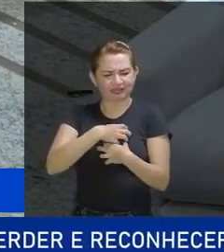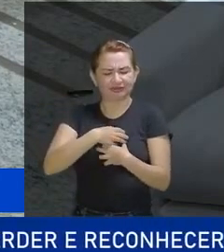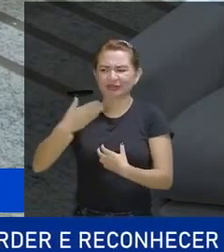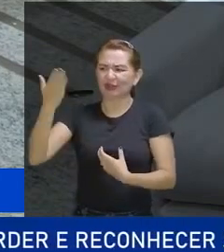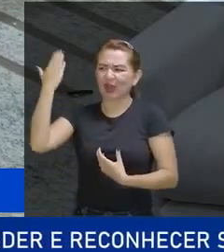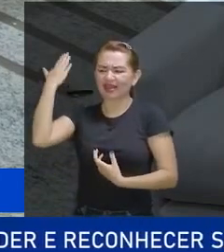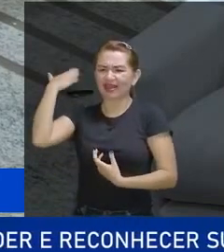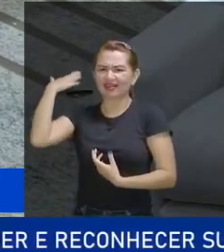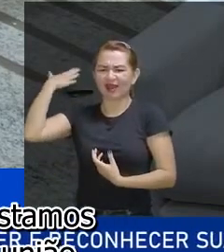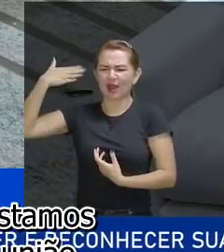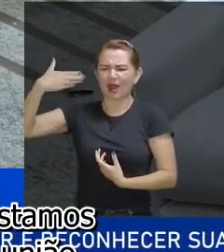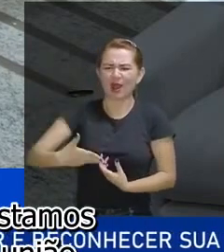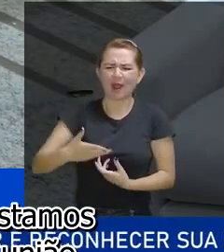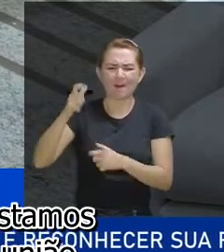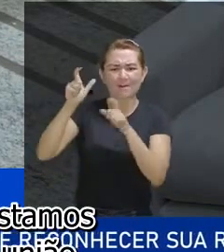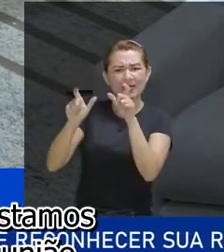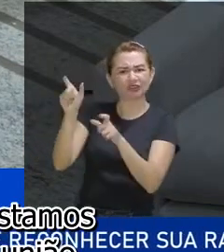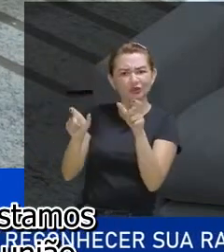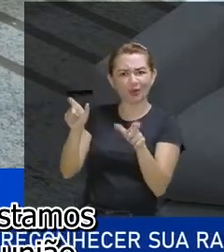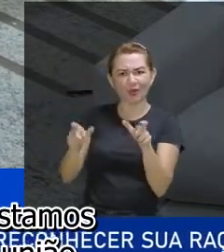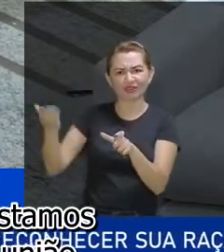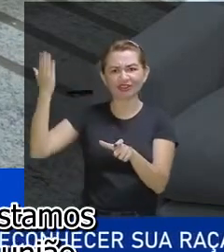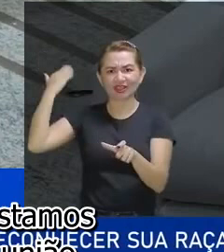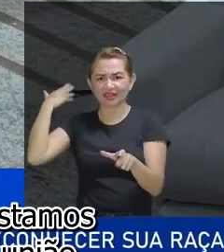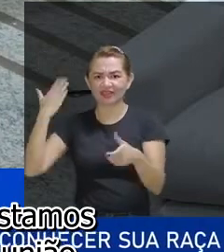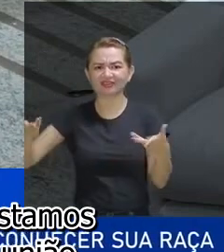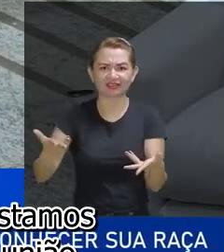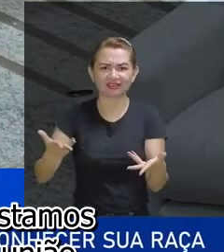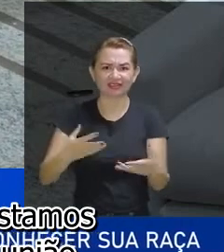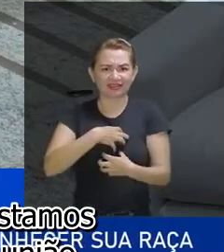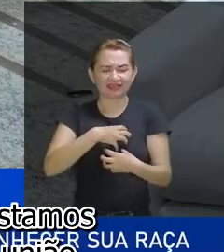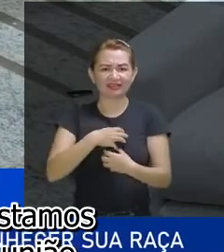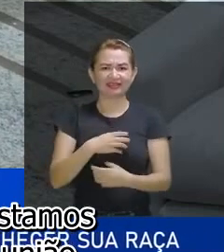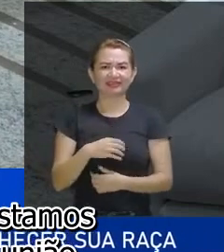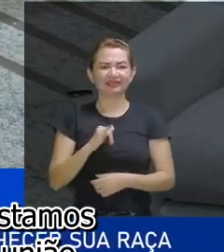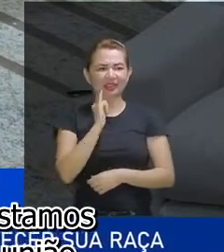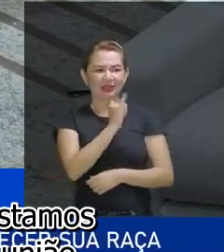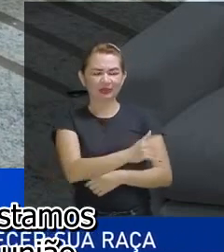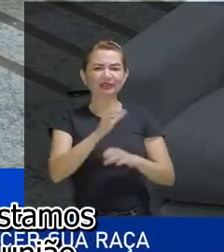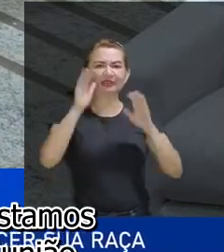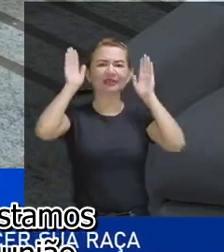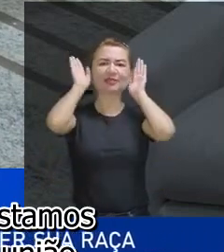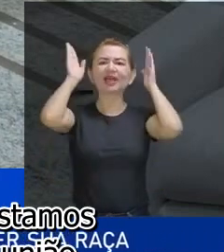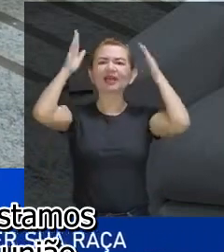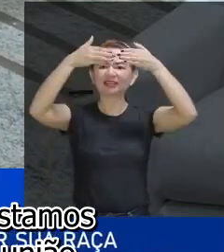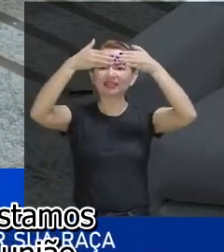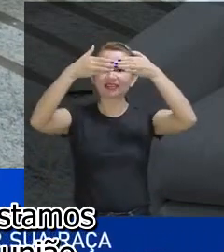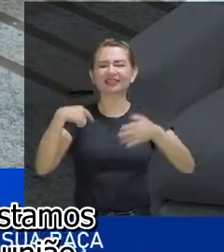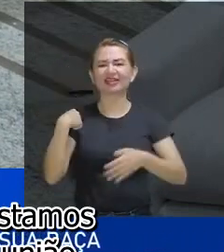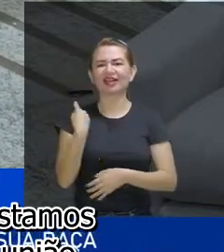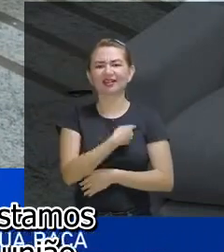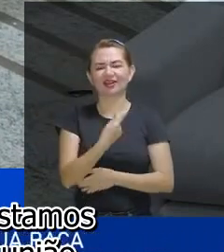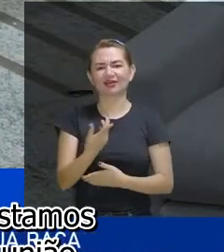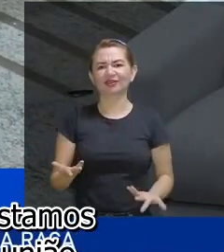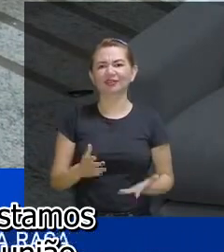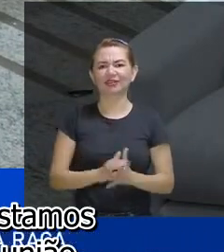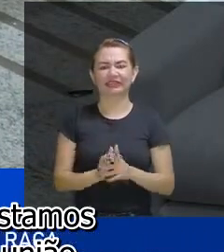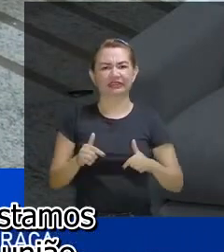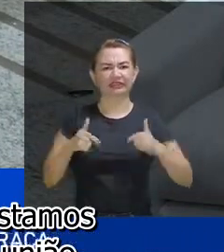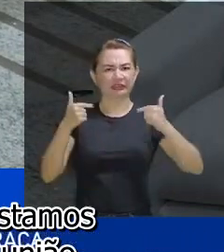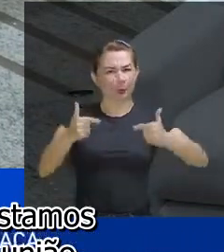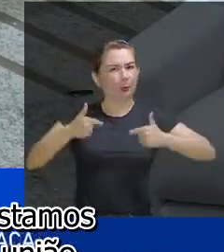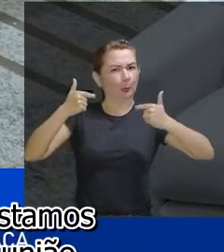pulsação. Tá? E jamais, eu disse sempre para a Cristina, nós estamos em frente e um